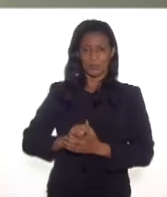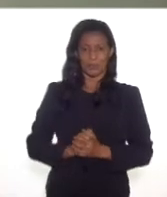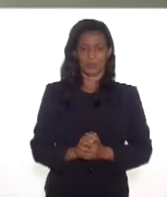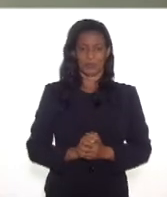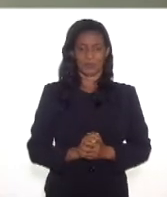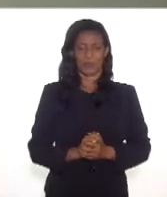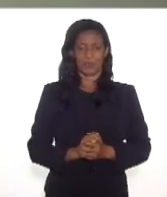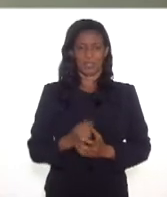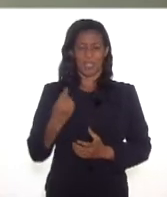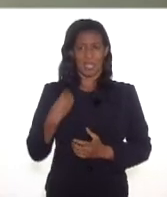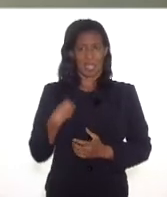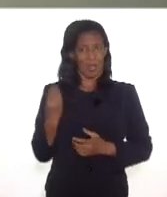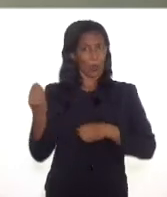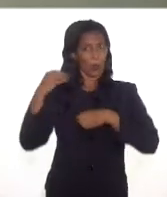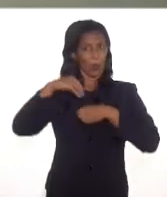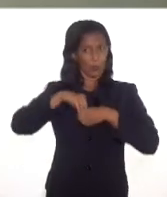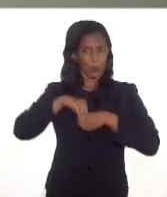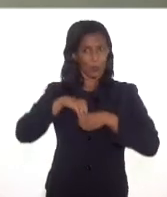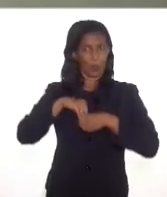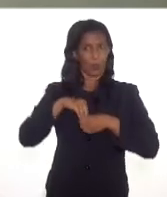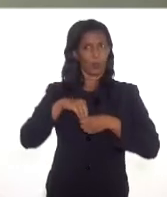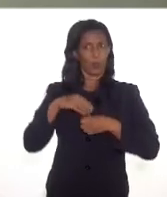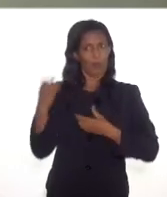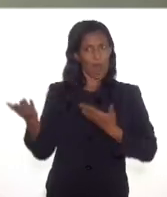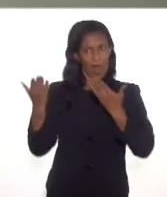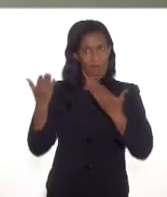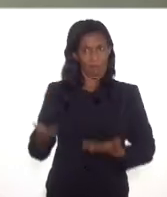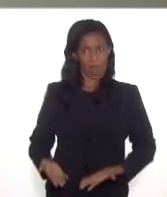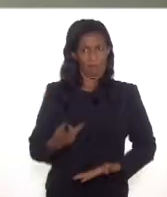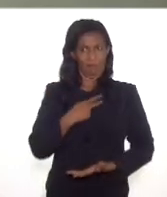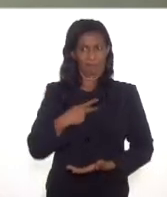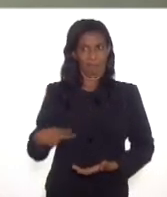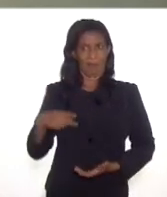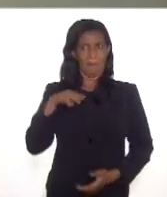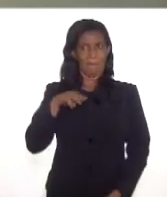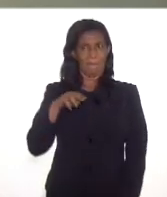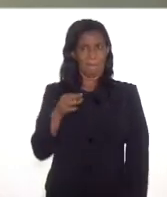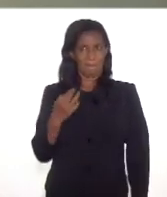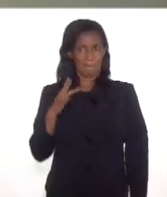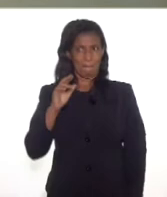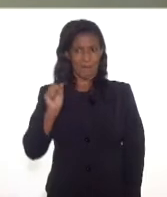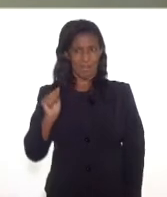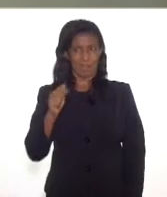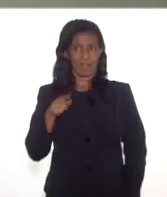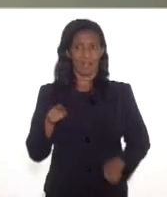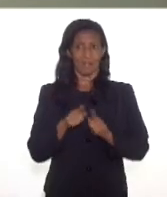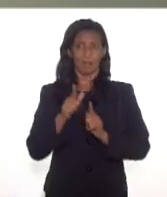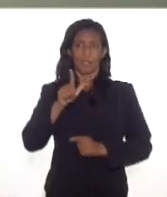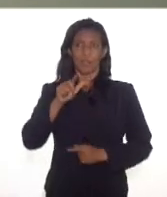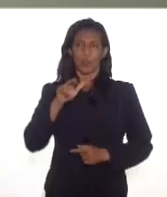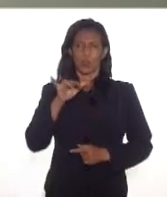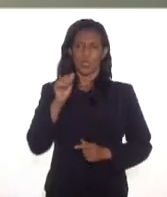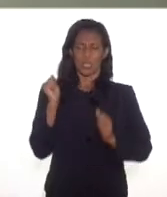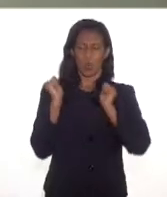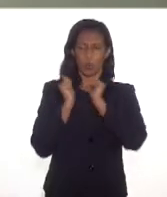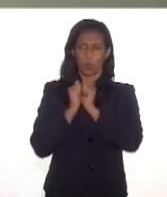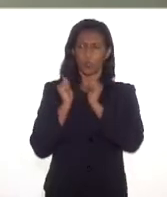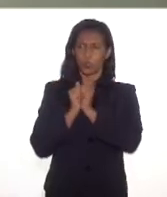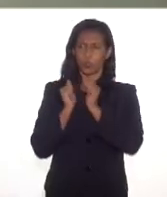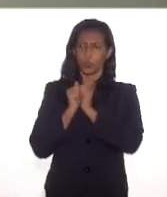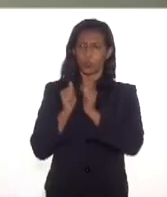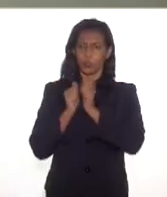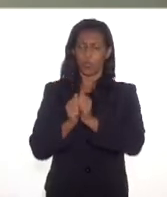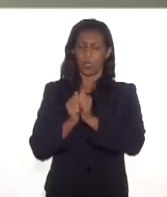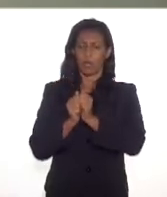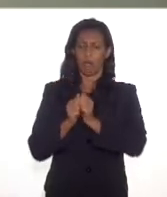do qual incluo a deputada Marta Rocha e Vossa Excelência, deputada Lucia, estamos sempre do mesmo lado, é